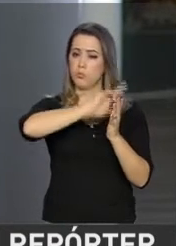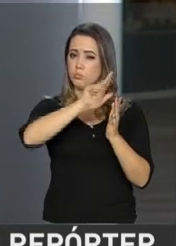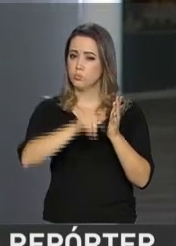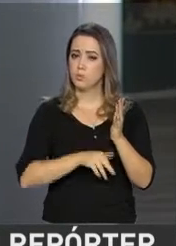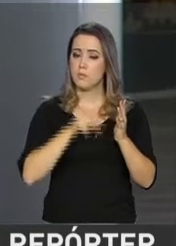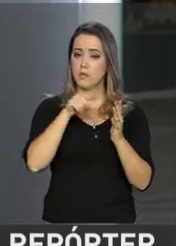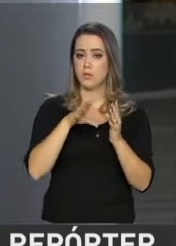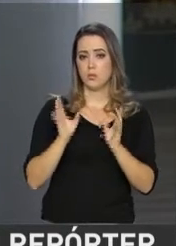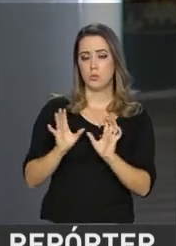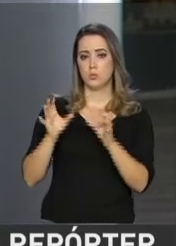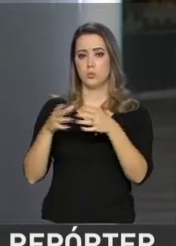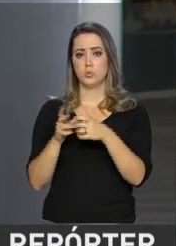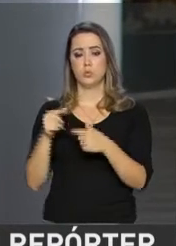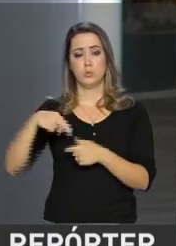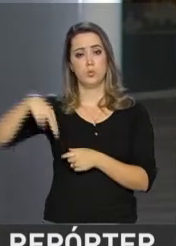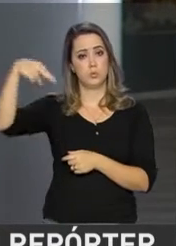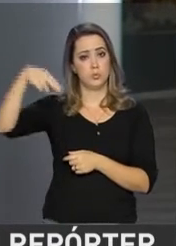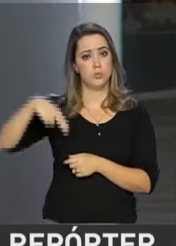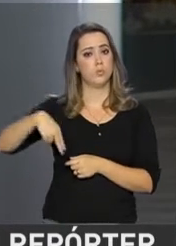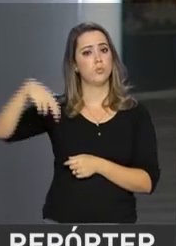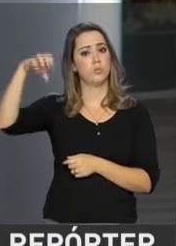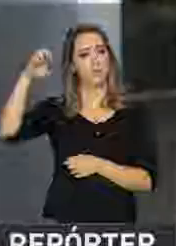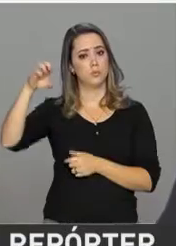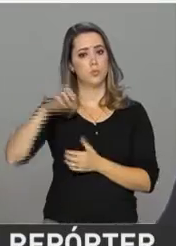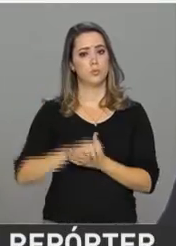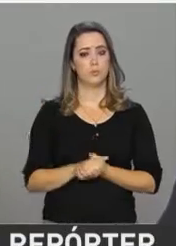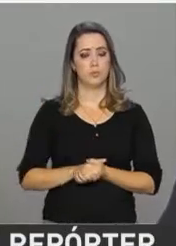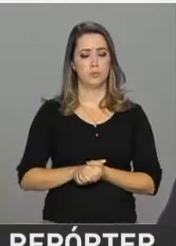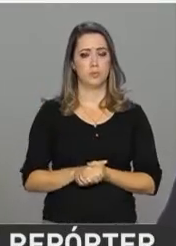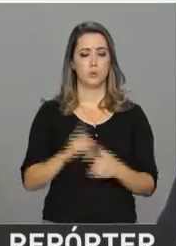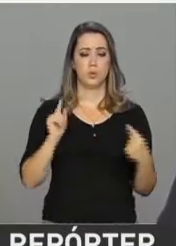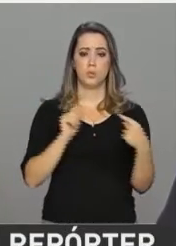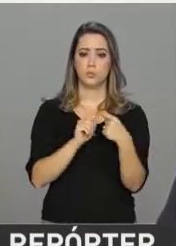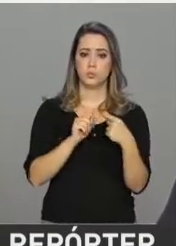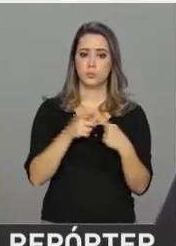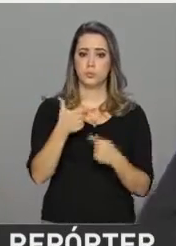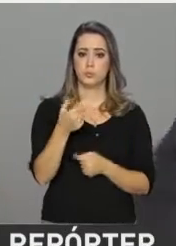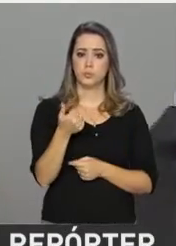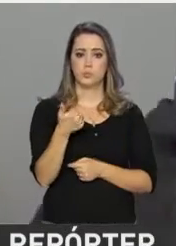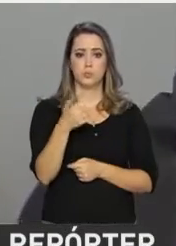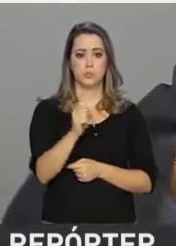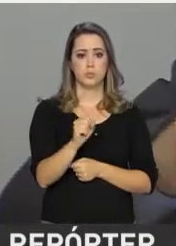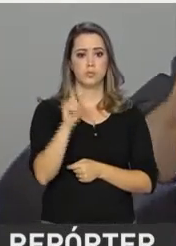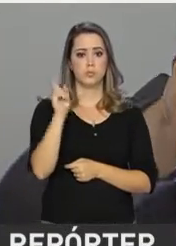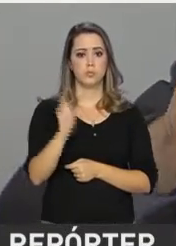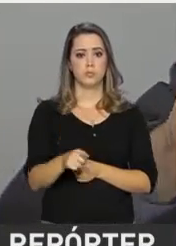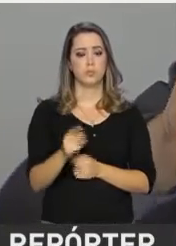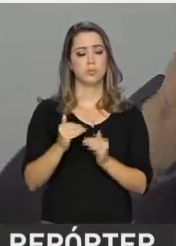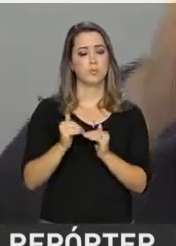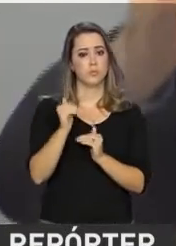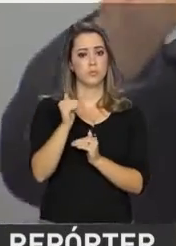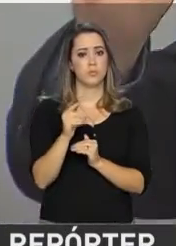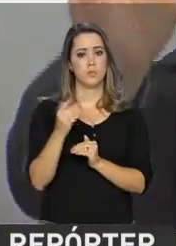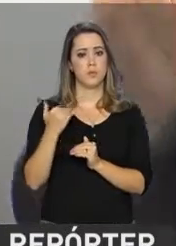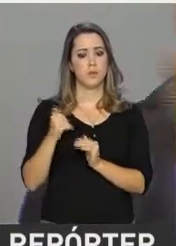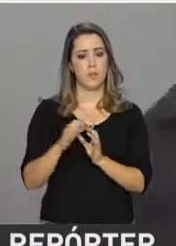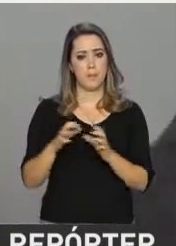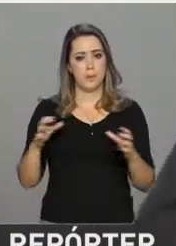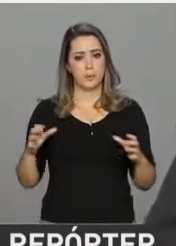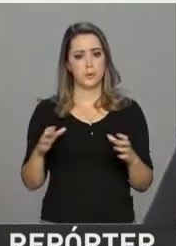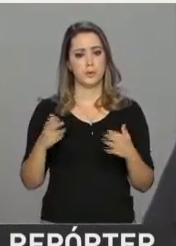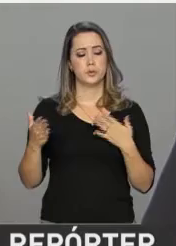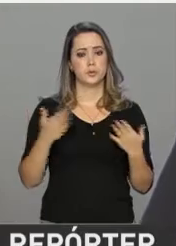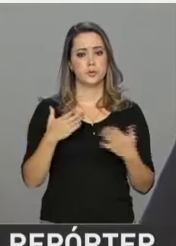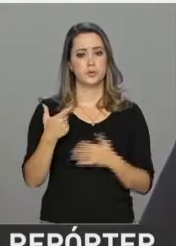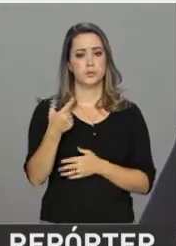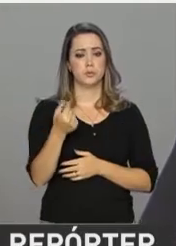parte deles nas regiões norte e nordeste meta para 2018 ela será o maior muito maior